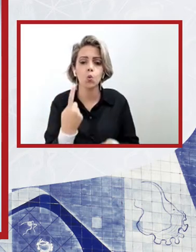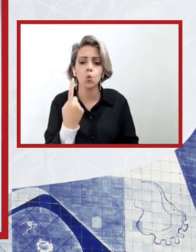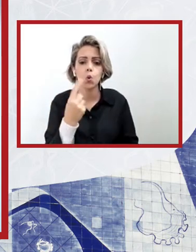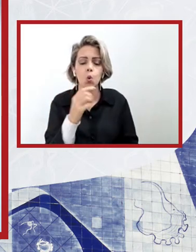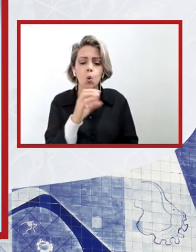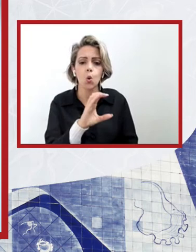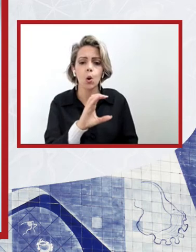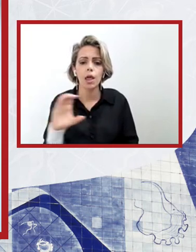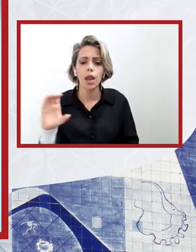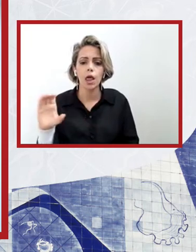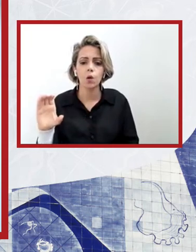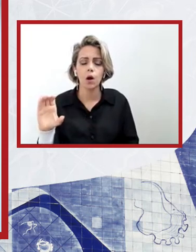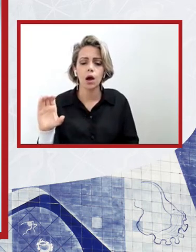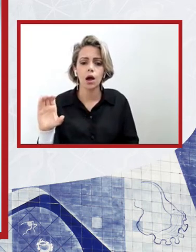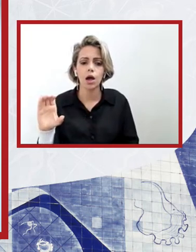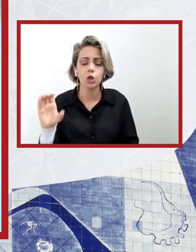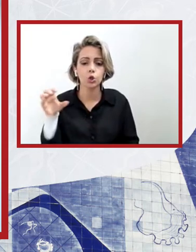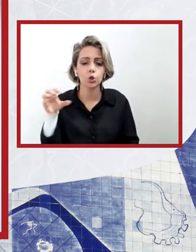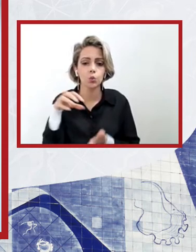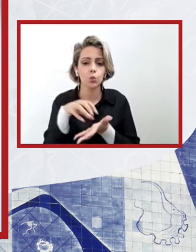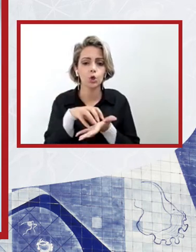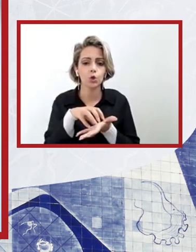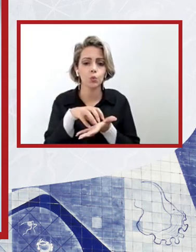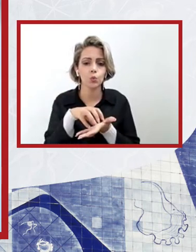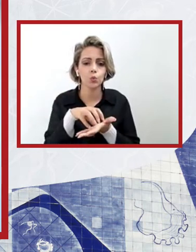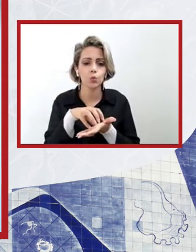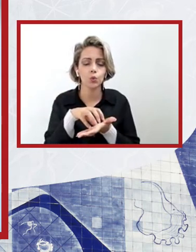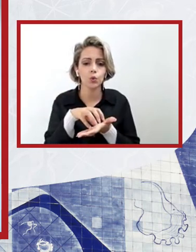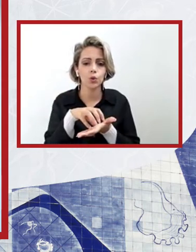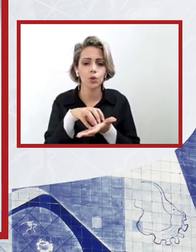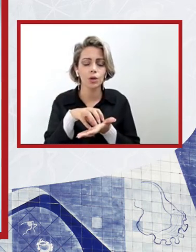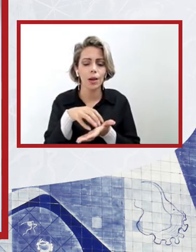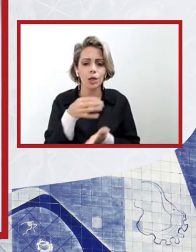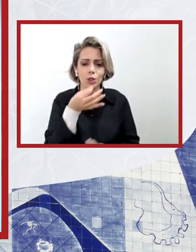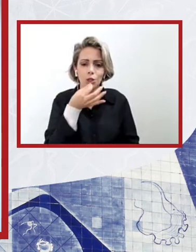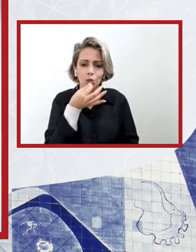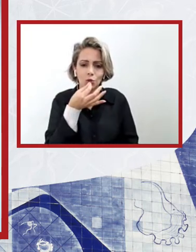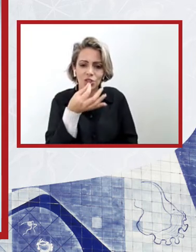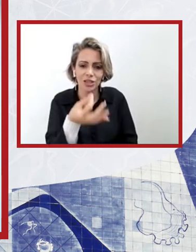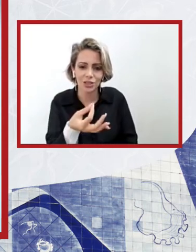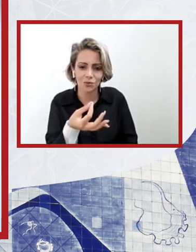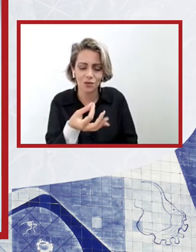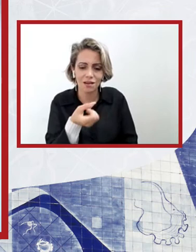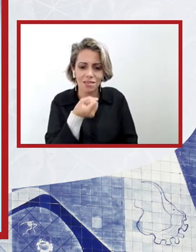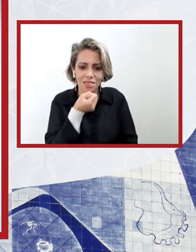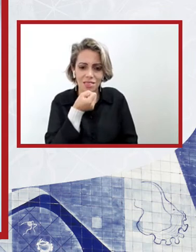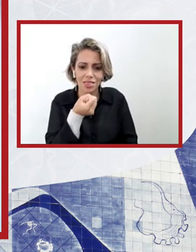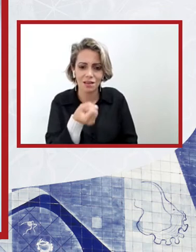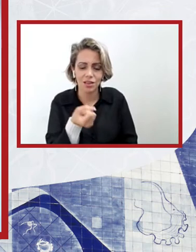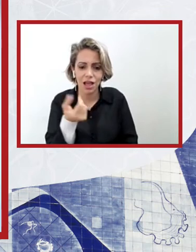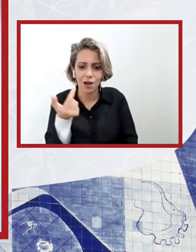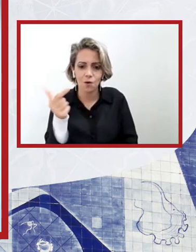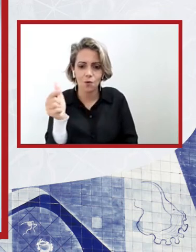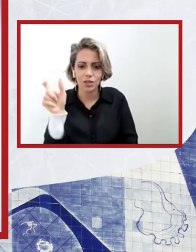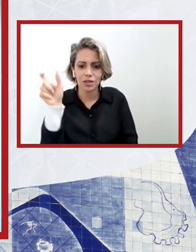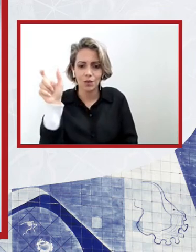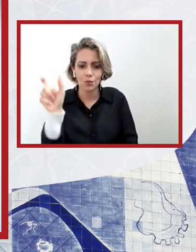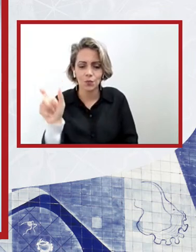coordenadores de núcleo me sugeriu entrevistar uma pessoa